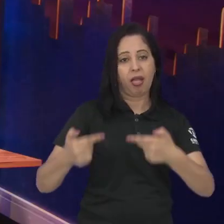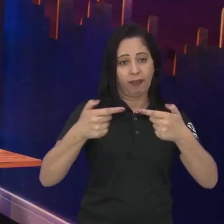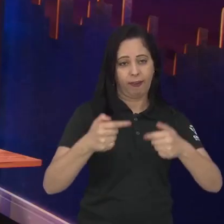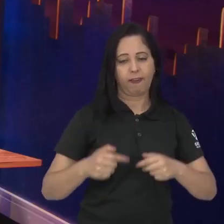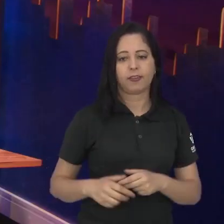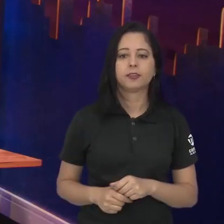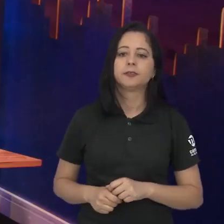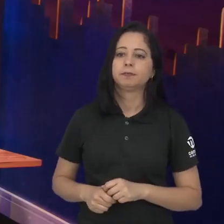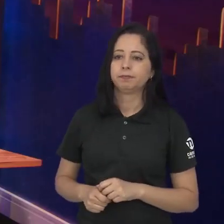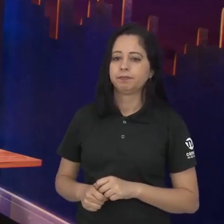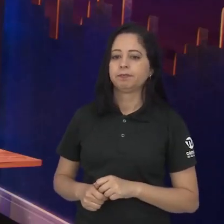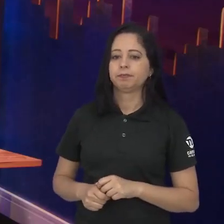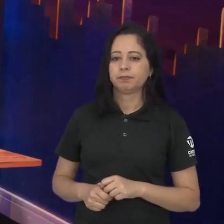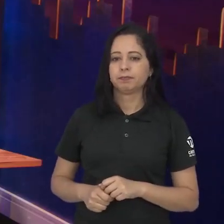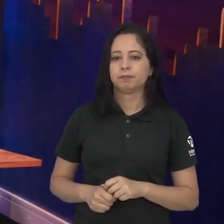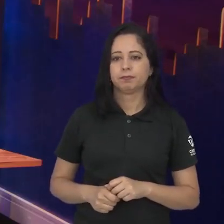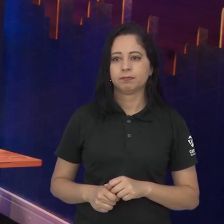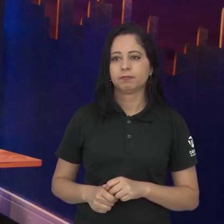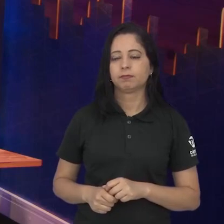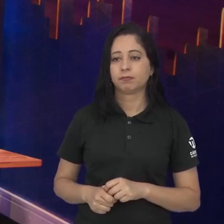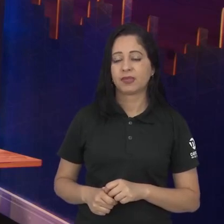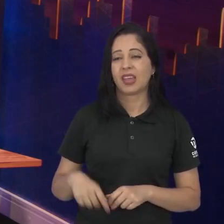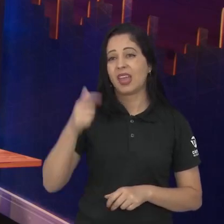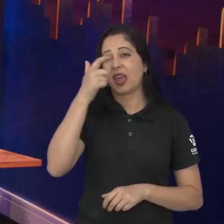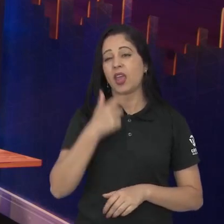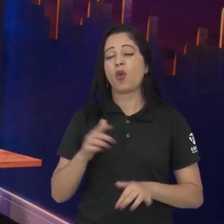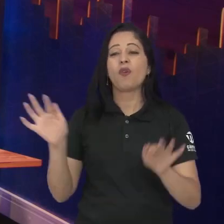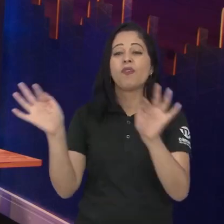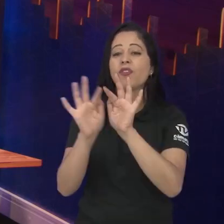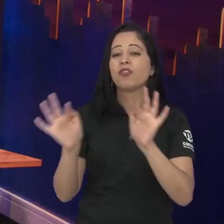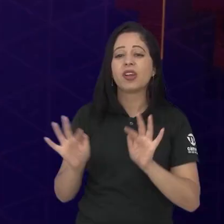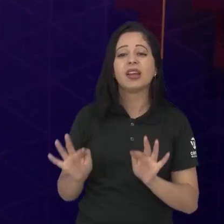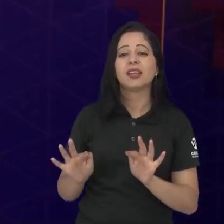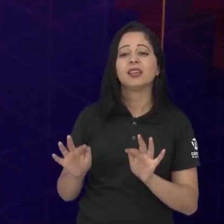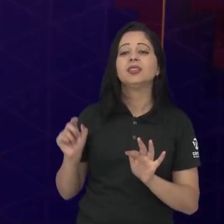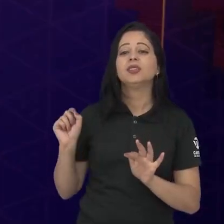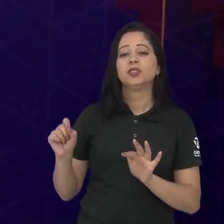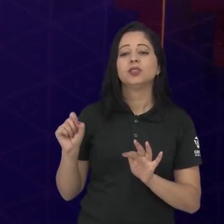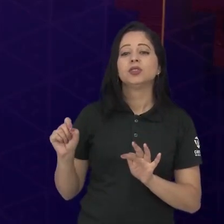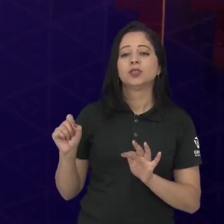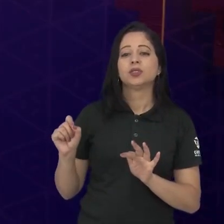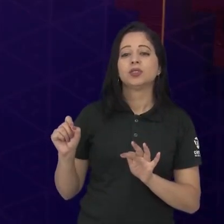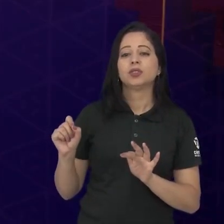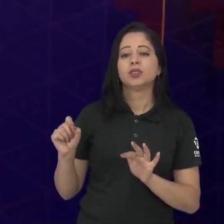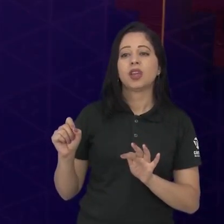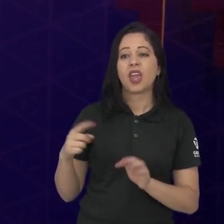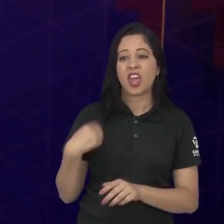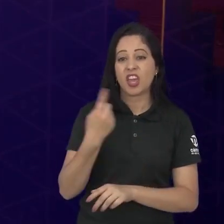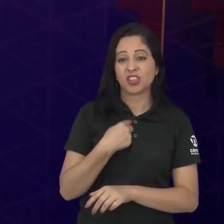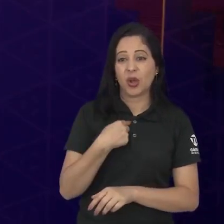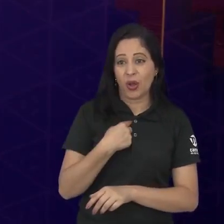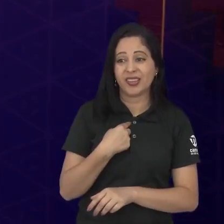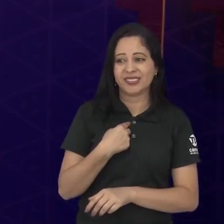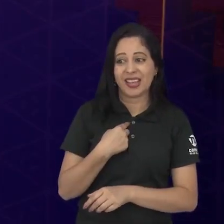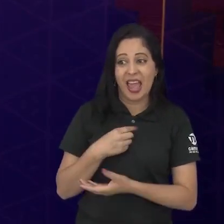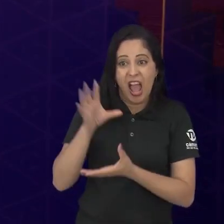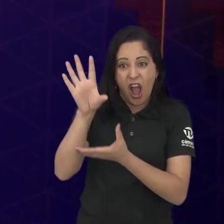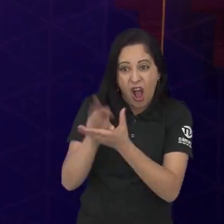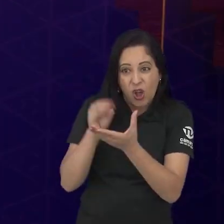E eu fico feliz de a gente não ter repetido nenhuma obra da